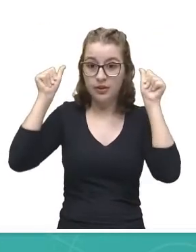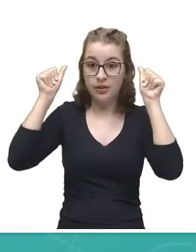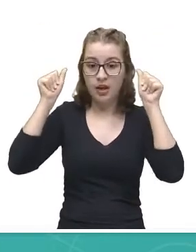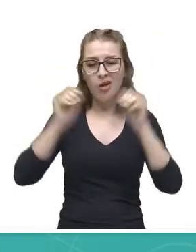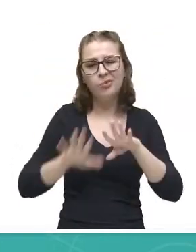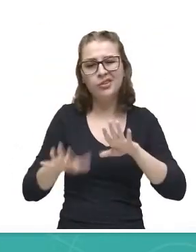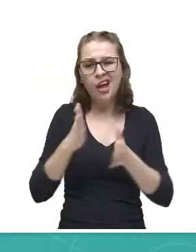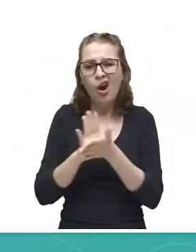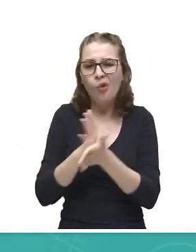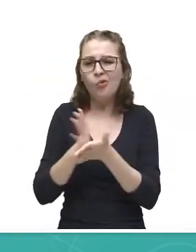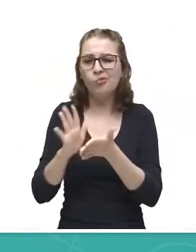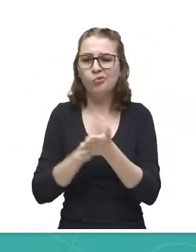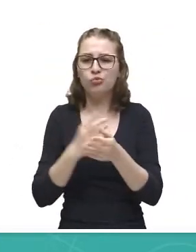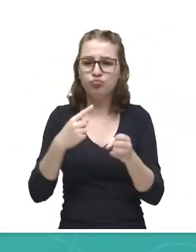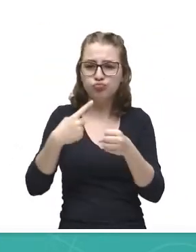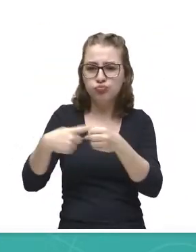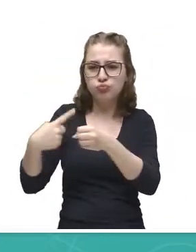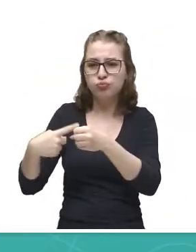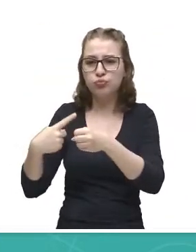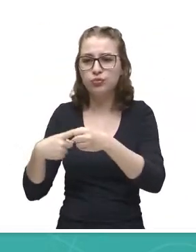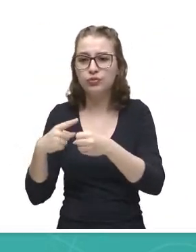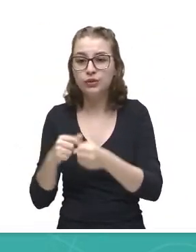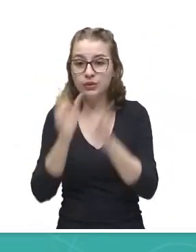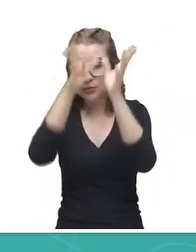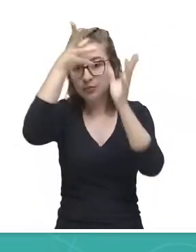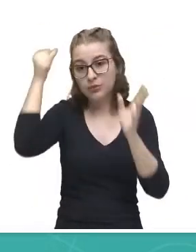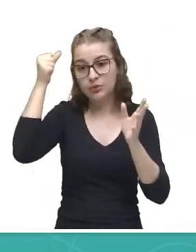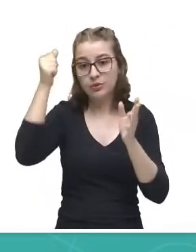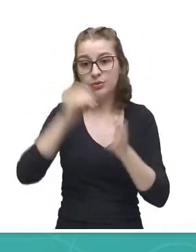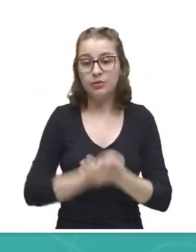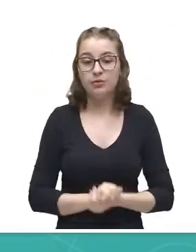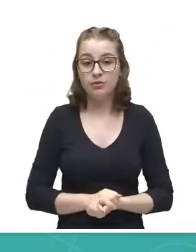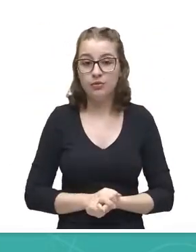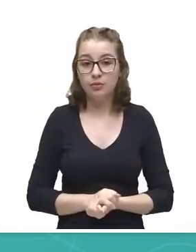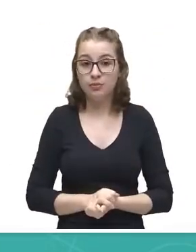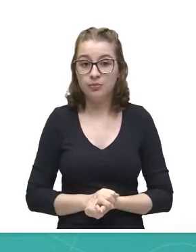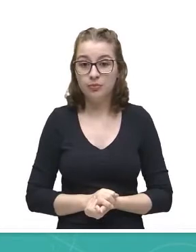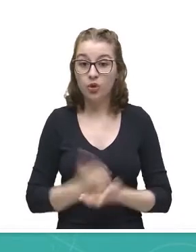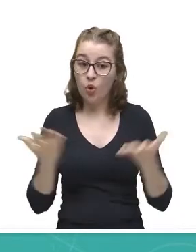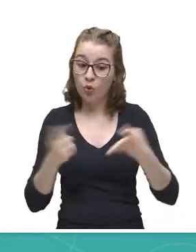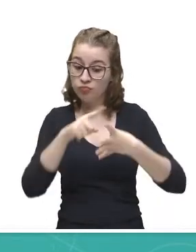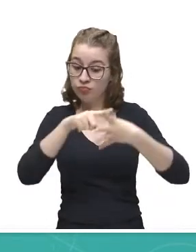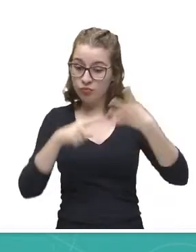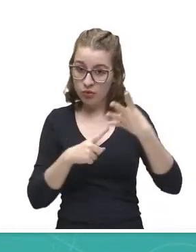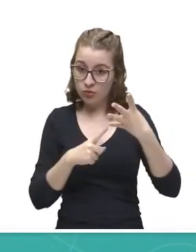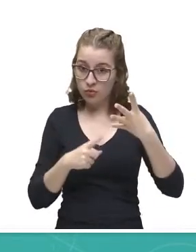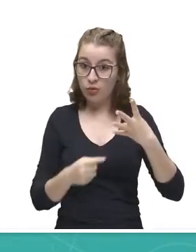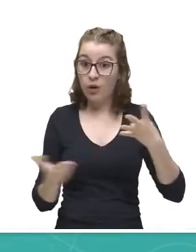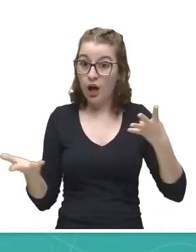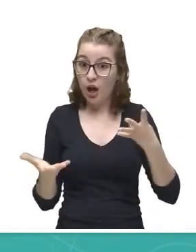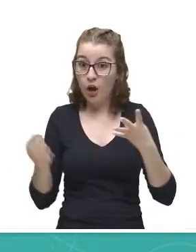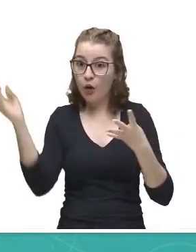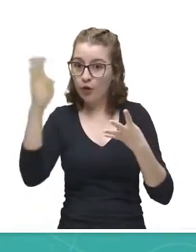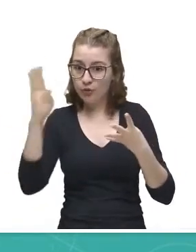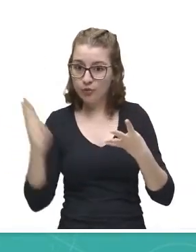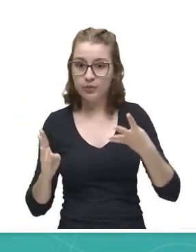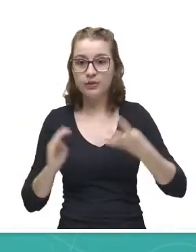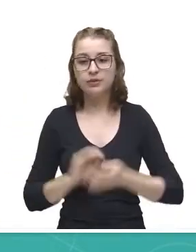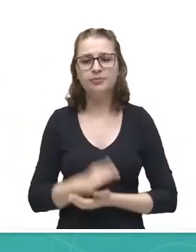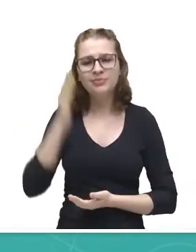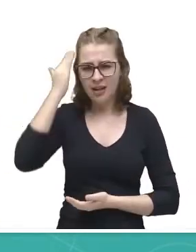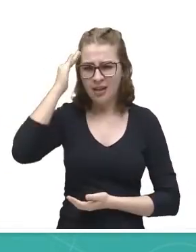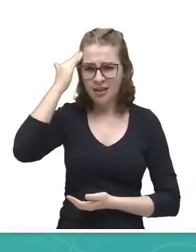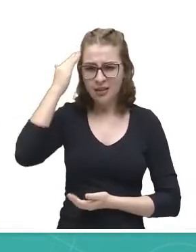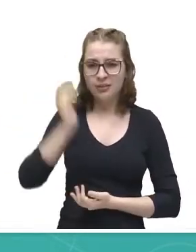também próximo ali do Acre, aqui do Amazonas, ok? Então, atualmente nós temos 4 fusos horários, tá certo?